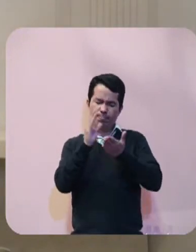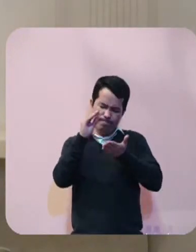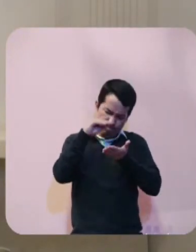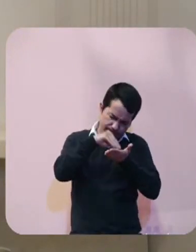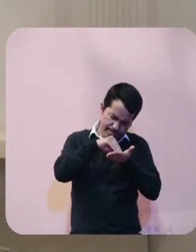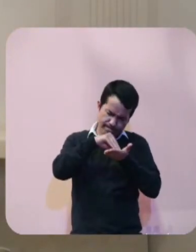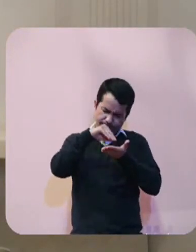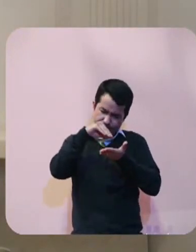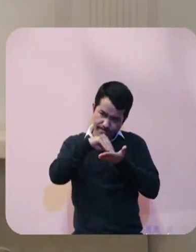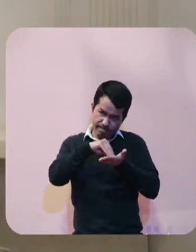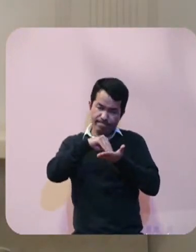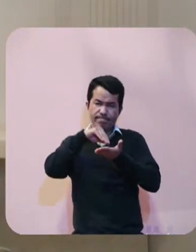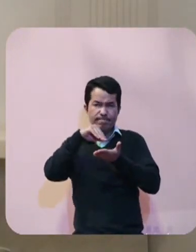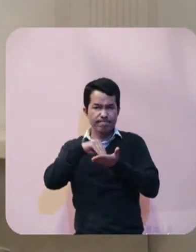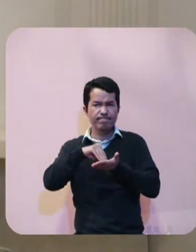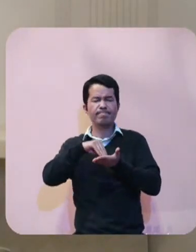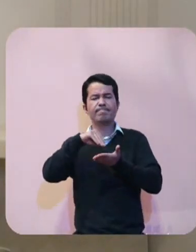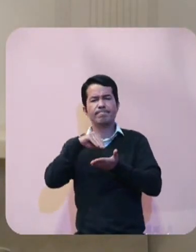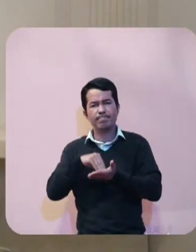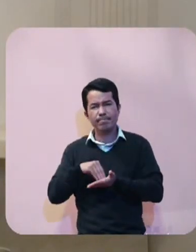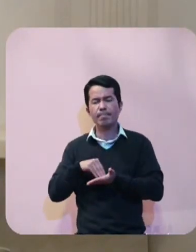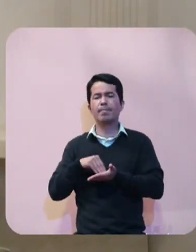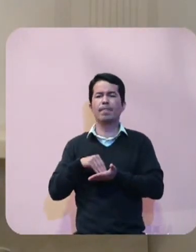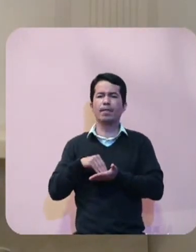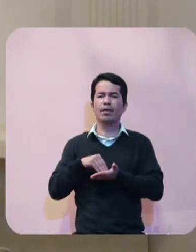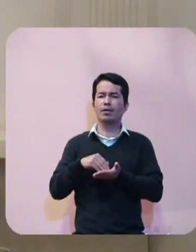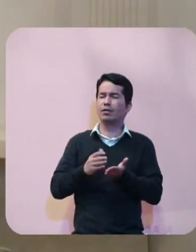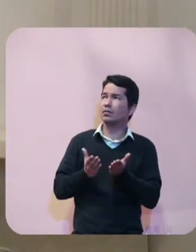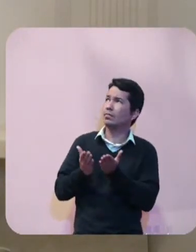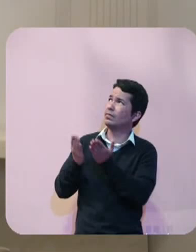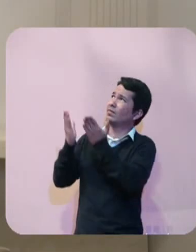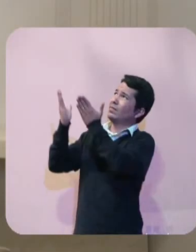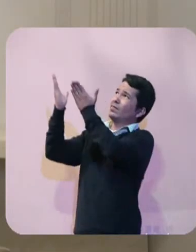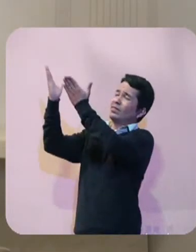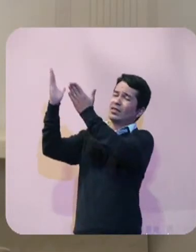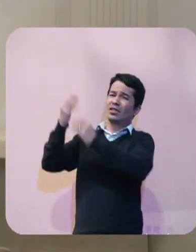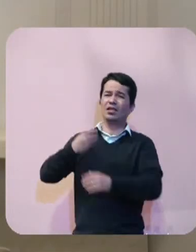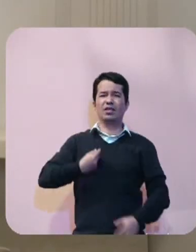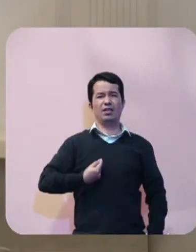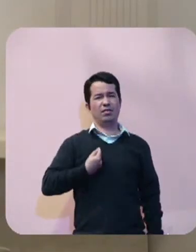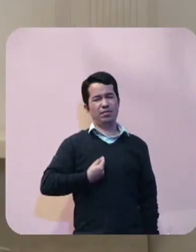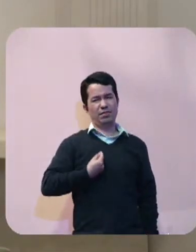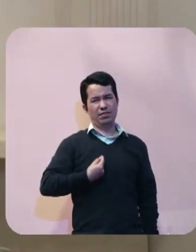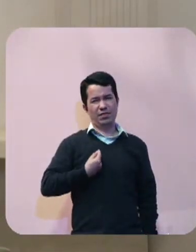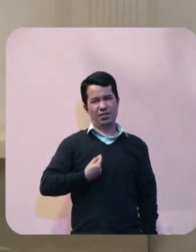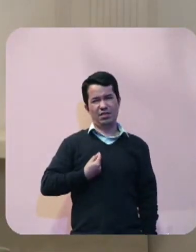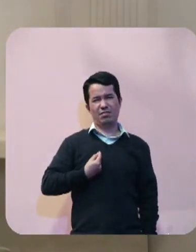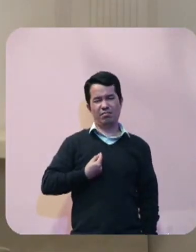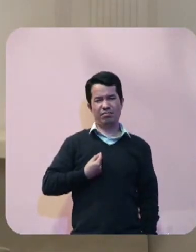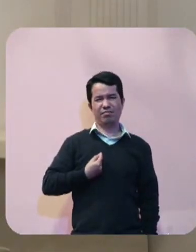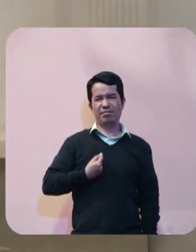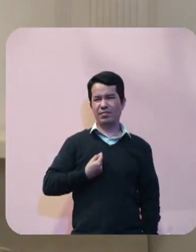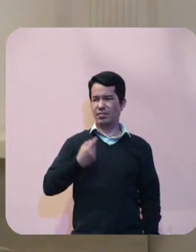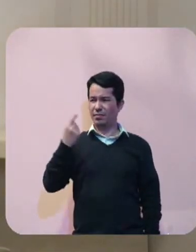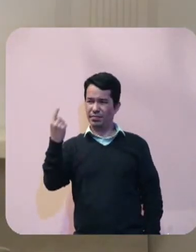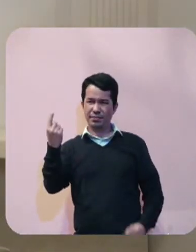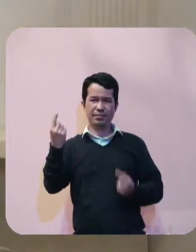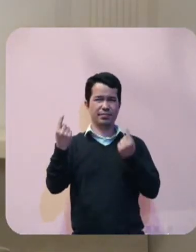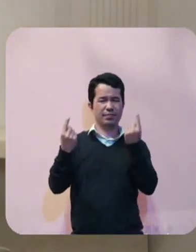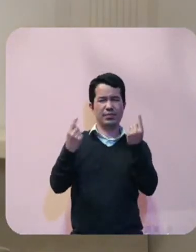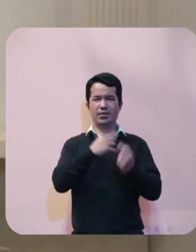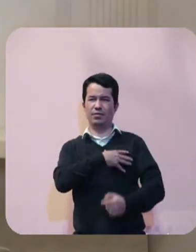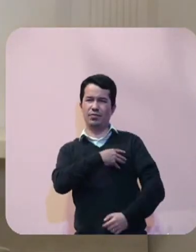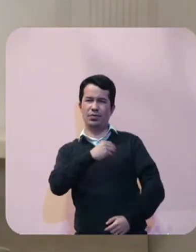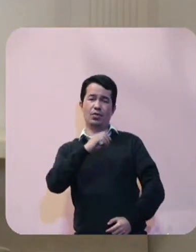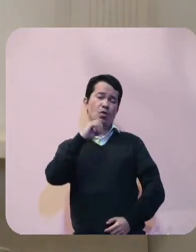orações e coloco diante de Deus a vida deles. Ou quantas vezes, orando